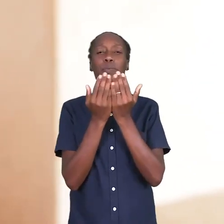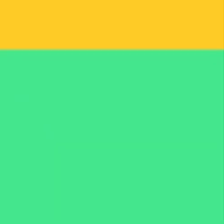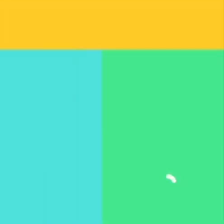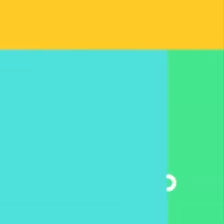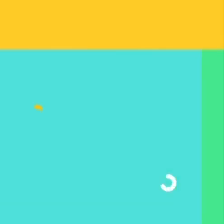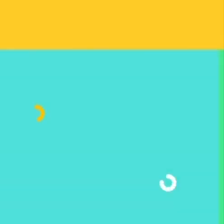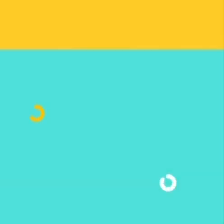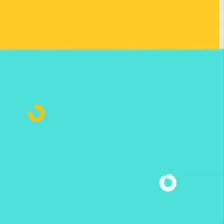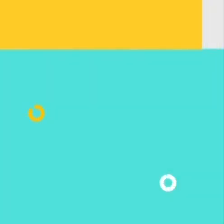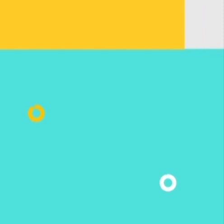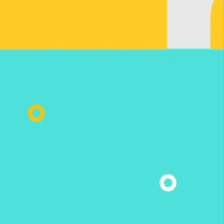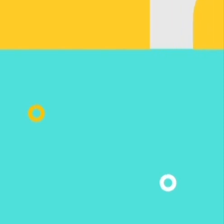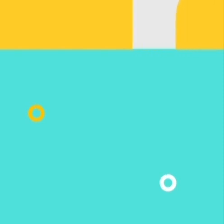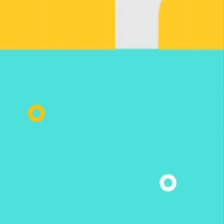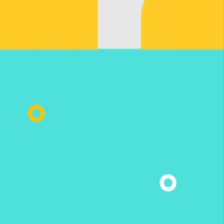estudem.